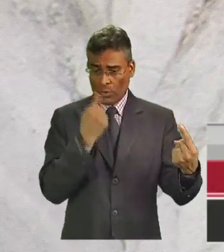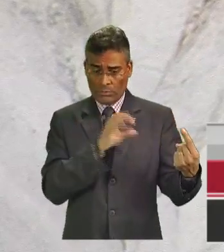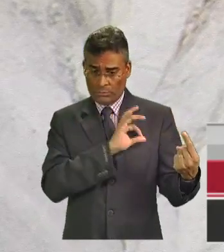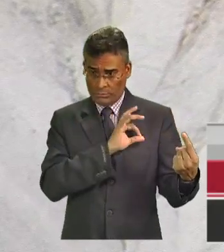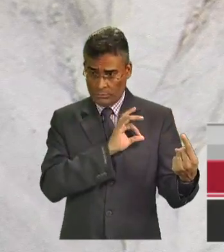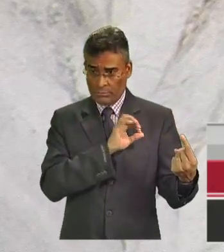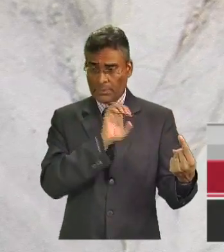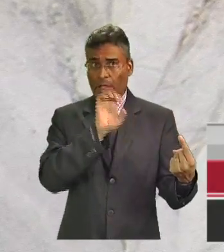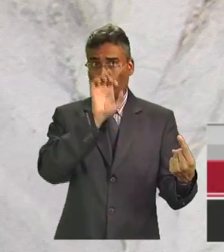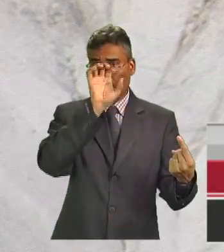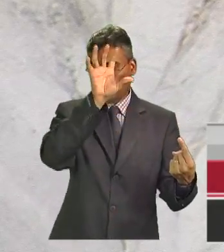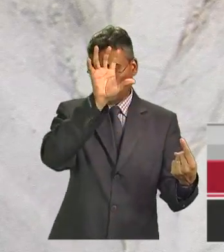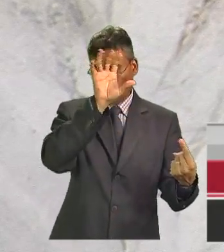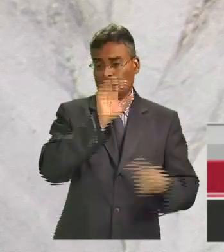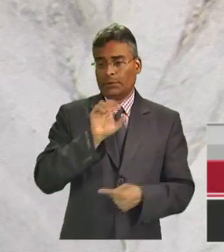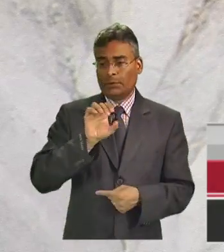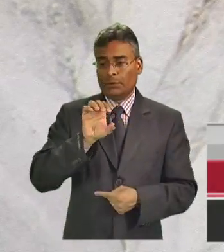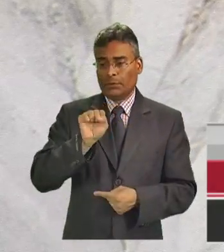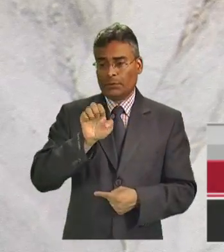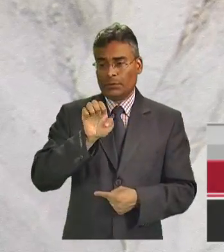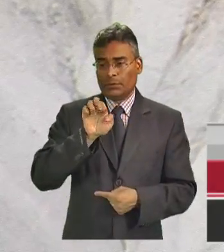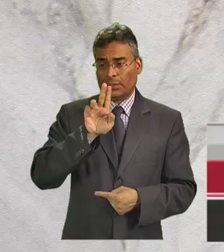Sergipe. Senhor presidente, só para